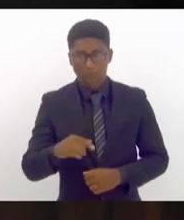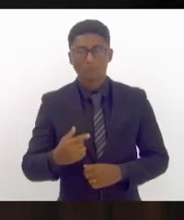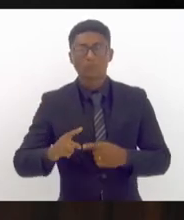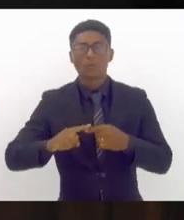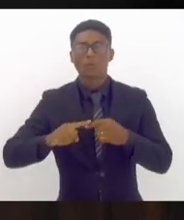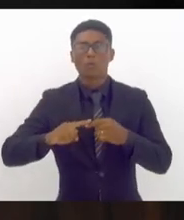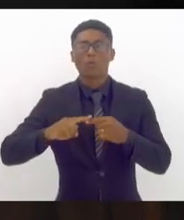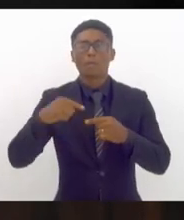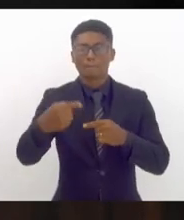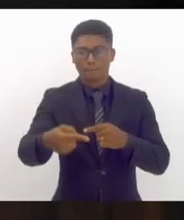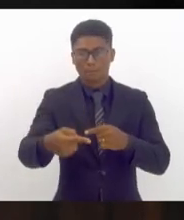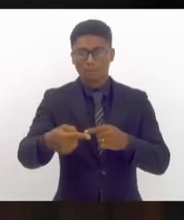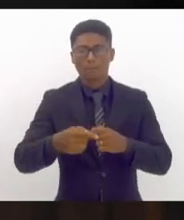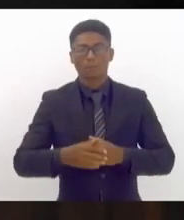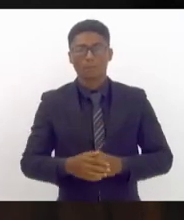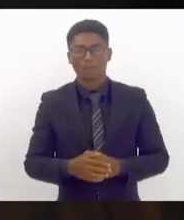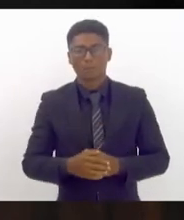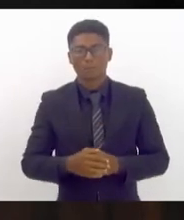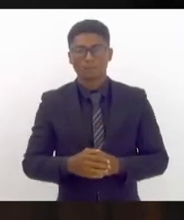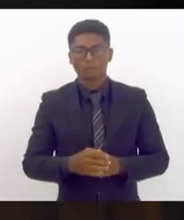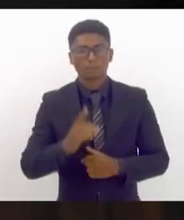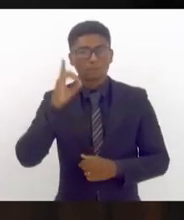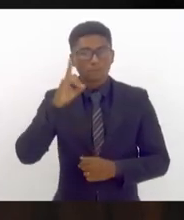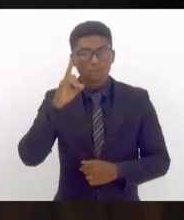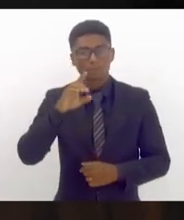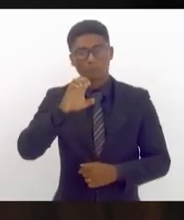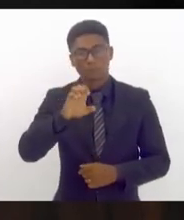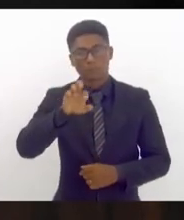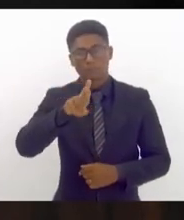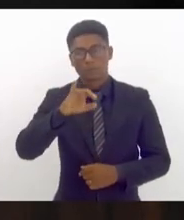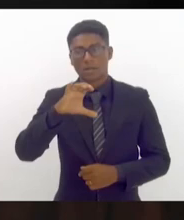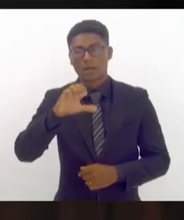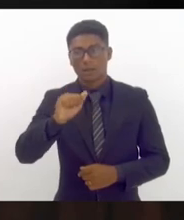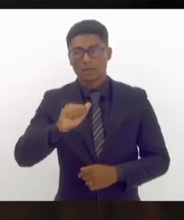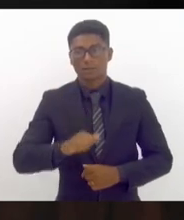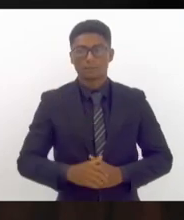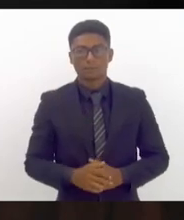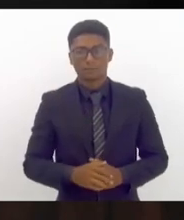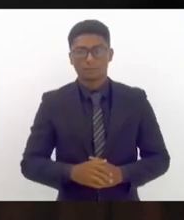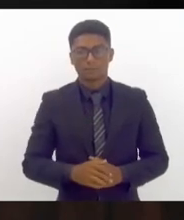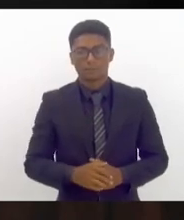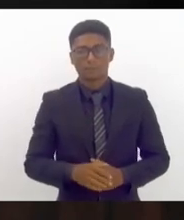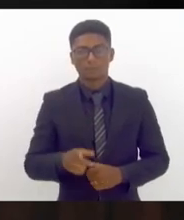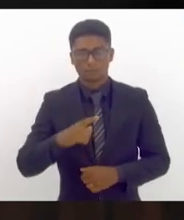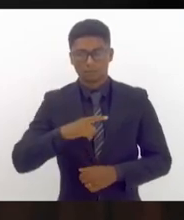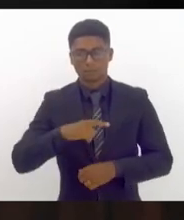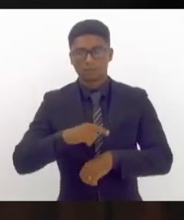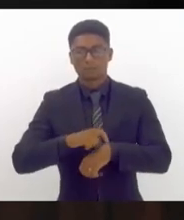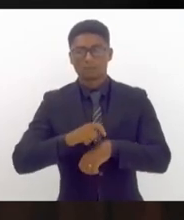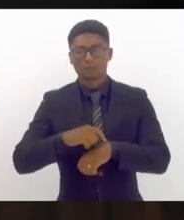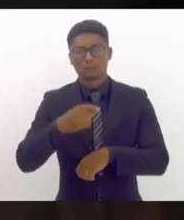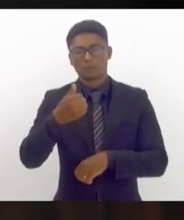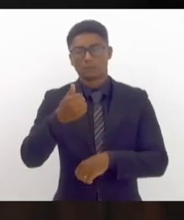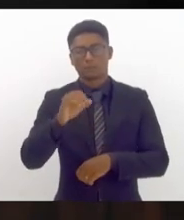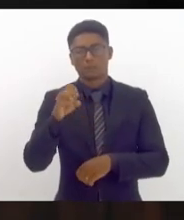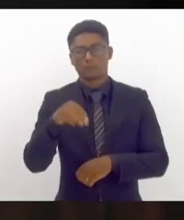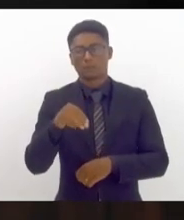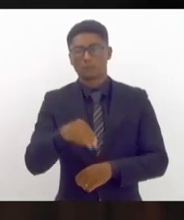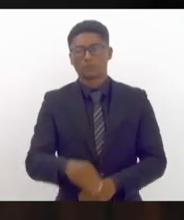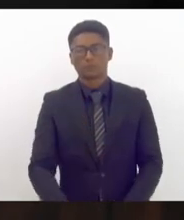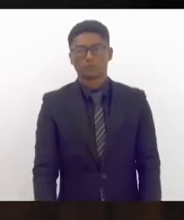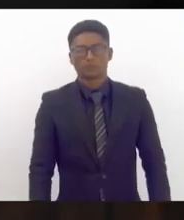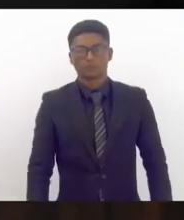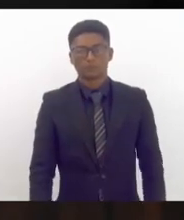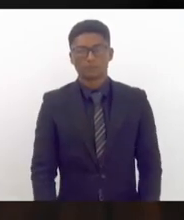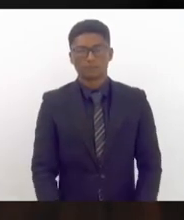Próxima deputada inscrita é a deputada Élica Takimoto. Vossa Excelência dispõe de 10 minutos no tempo